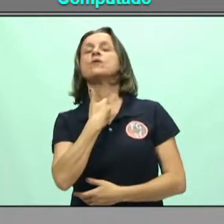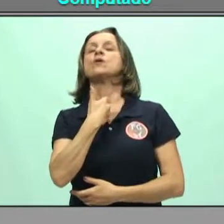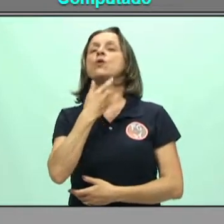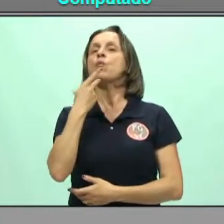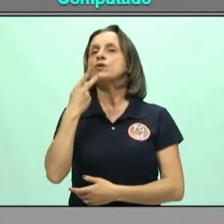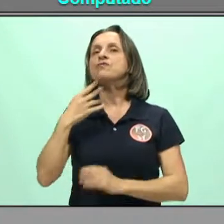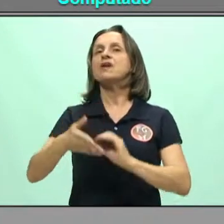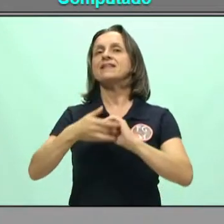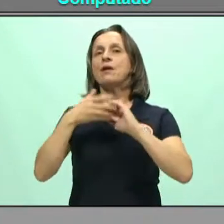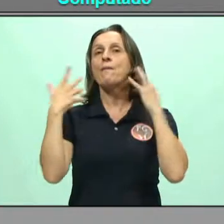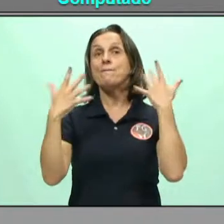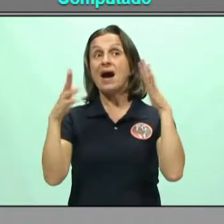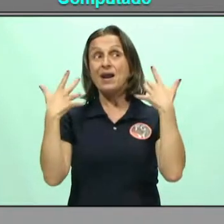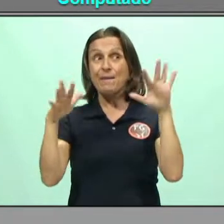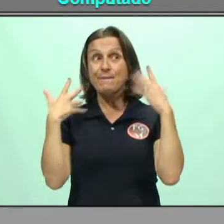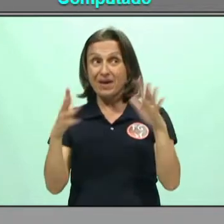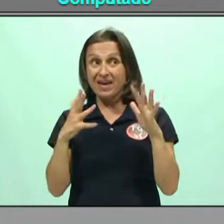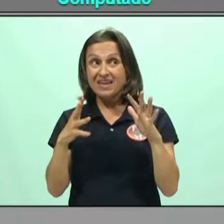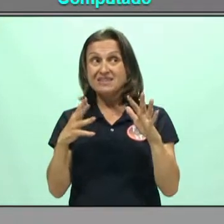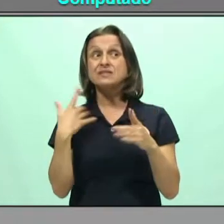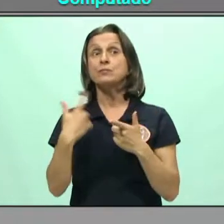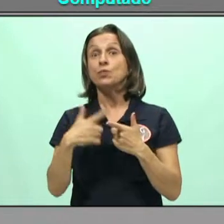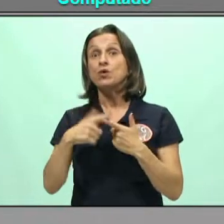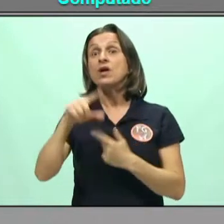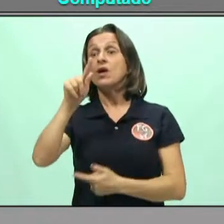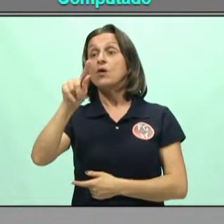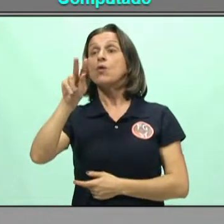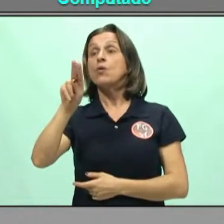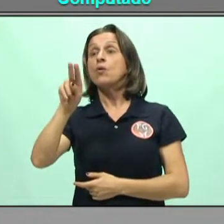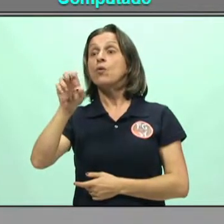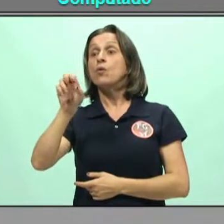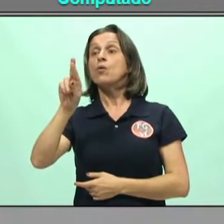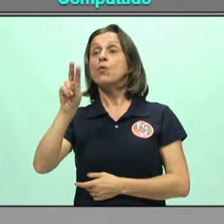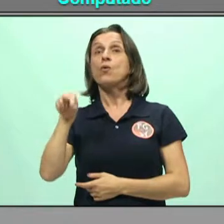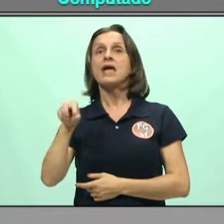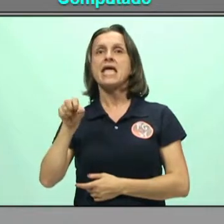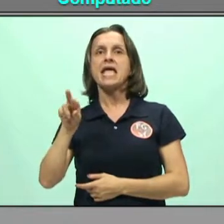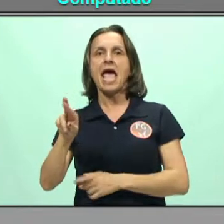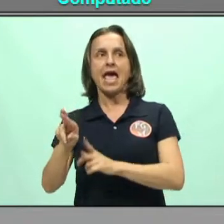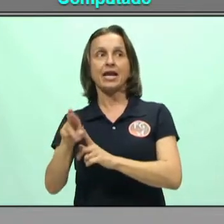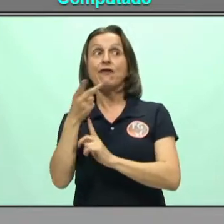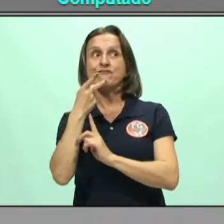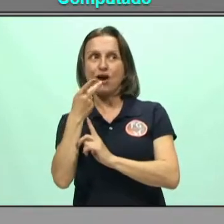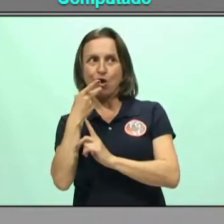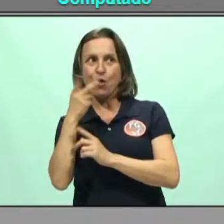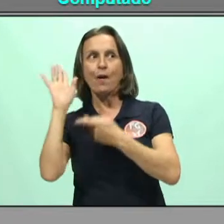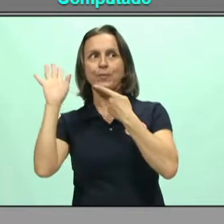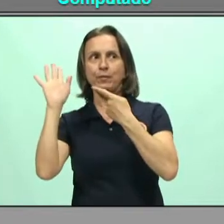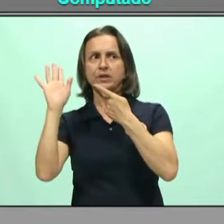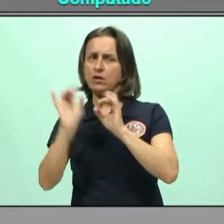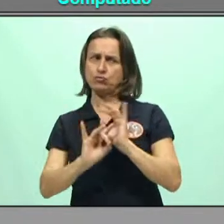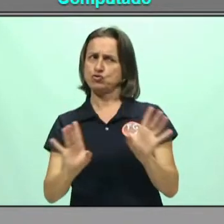os parabéns e elogiei foi pelo guerra e ter tido a palavra de dizer que iam retomar para por aí